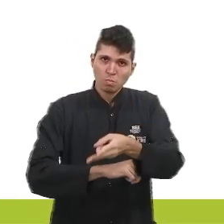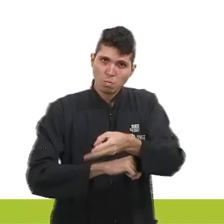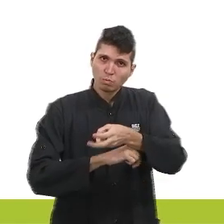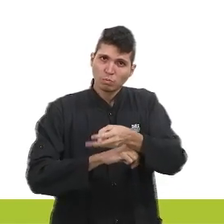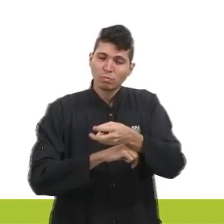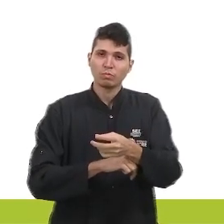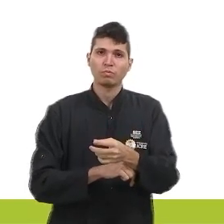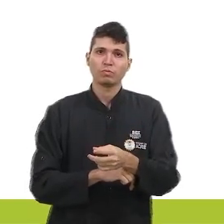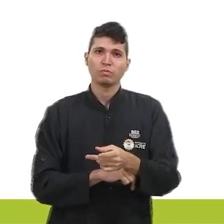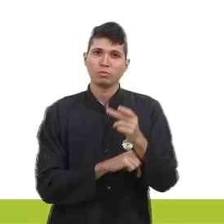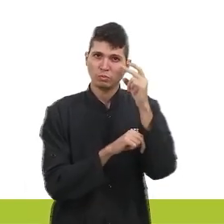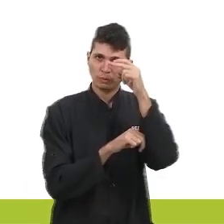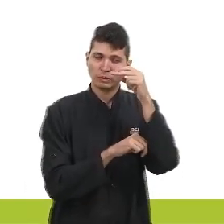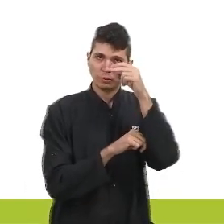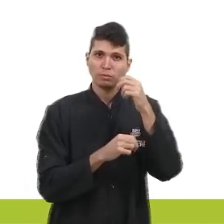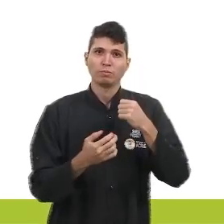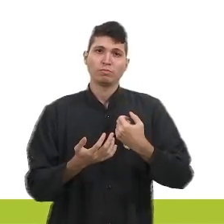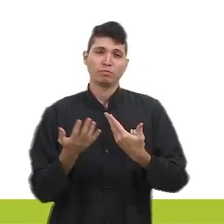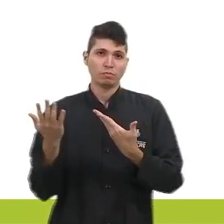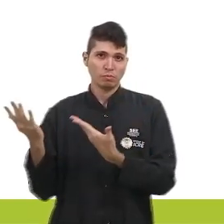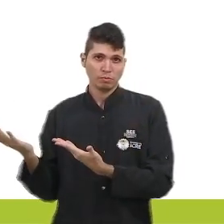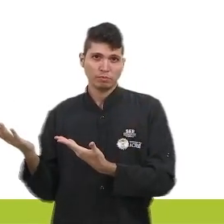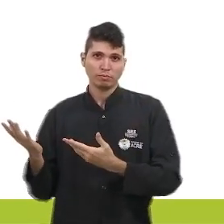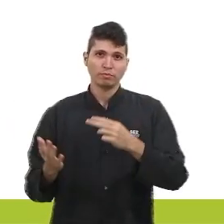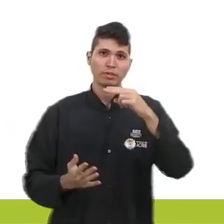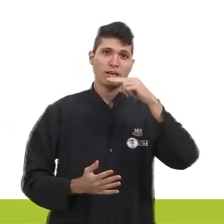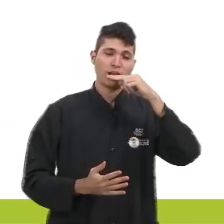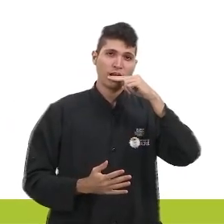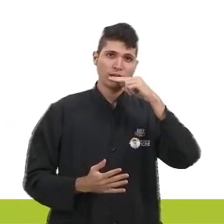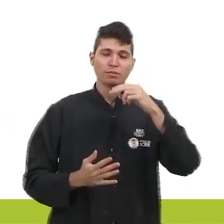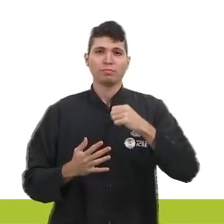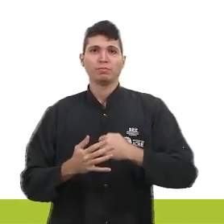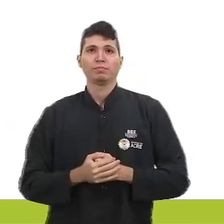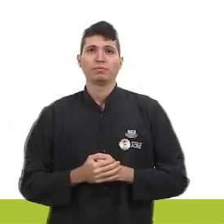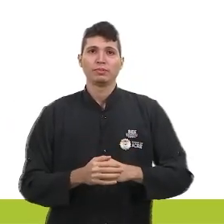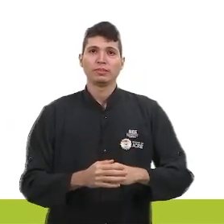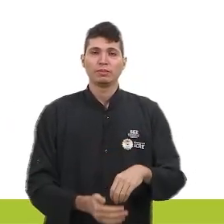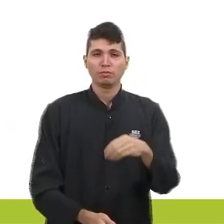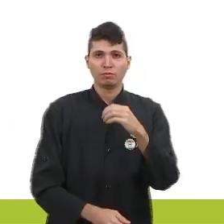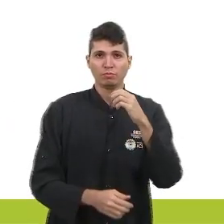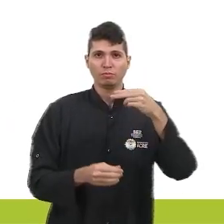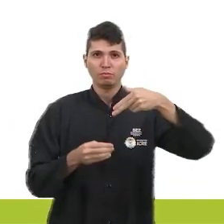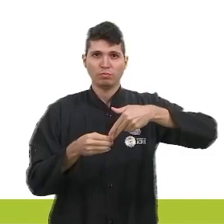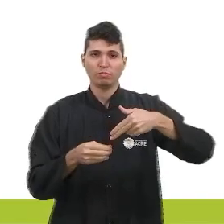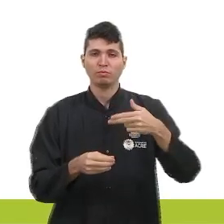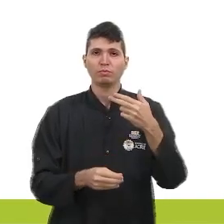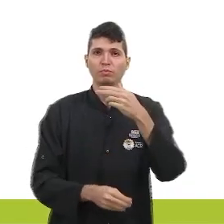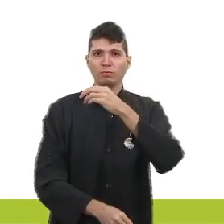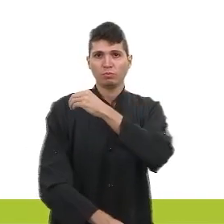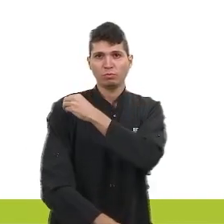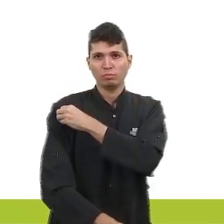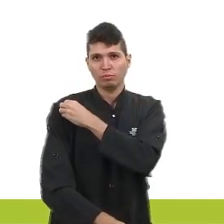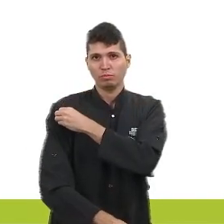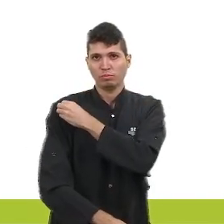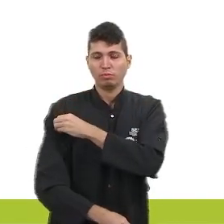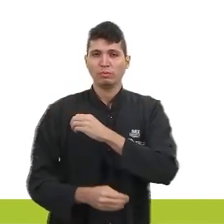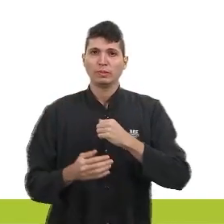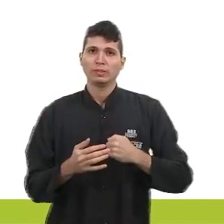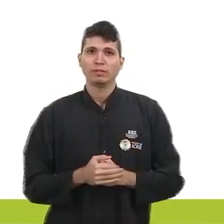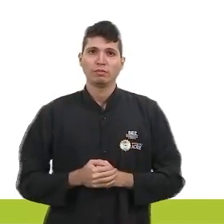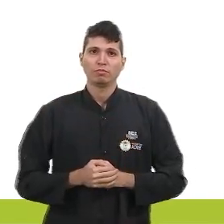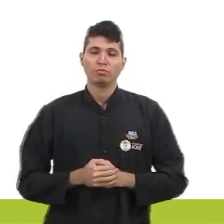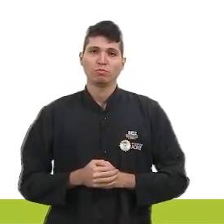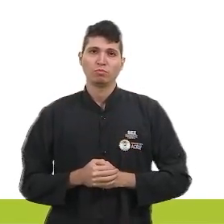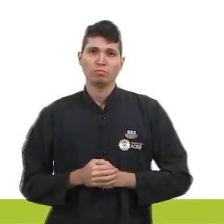vamos ver é através da cana. Olha só. Então, o etanol sendo produzido através da cana, ele funciona